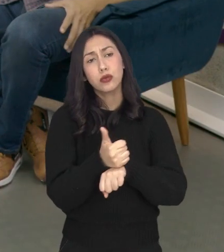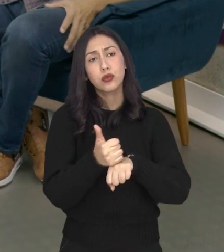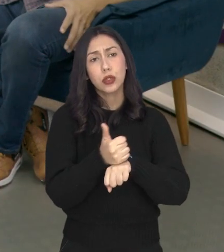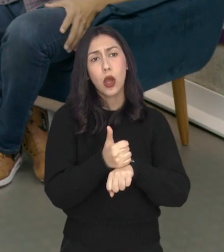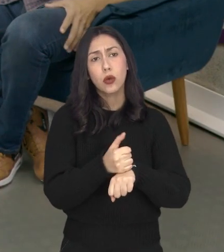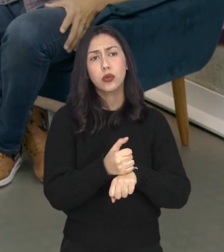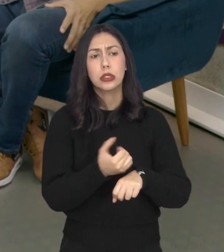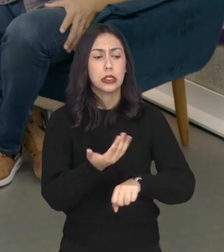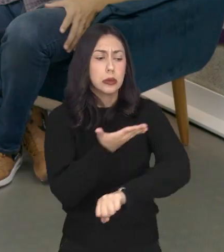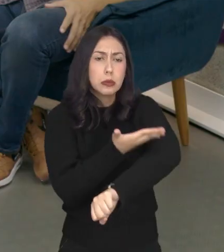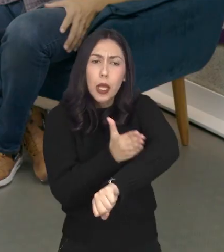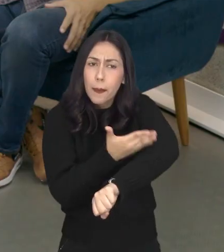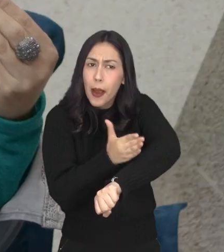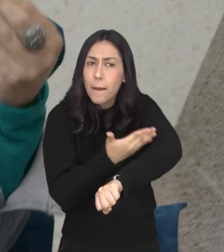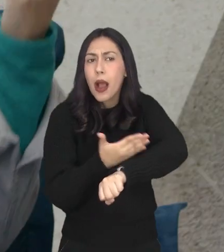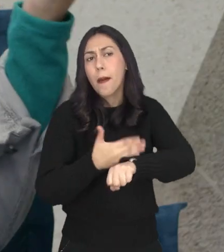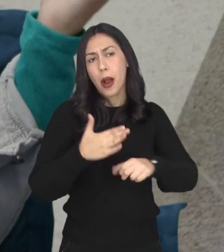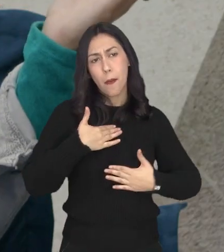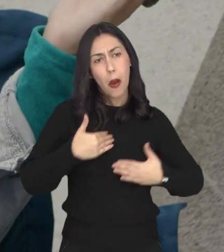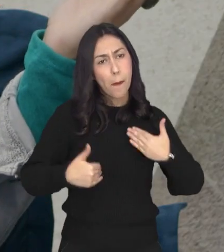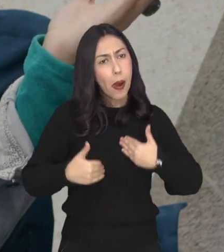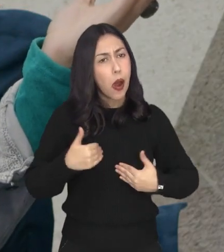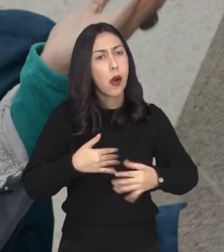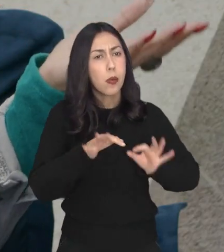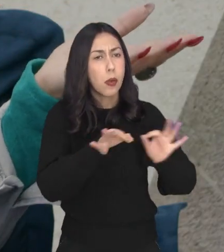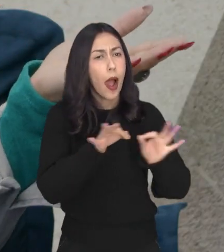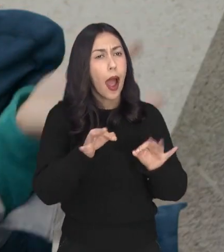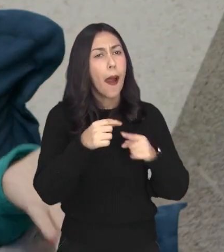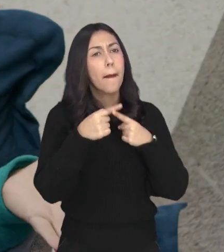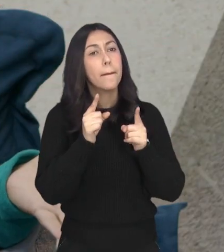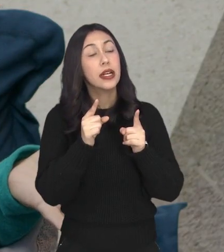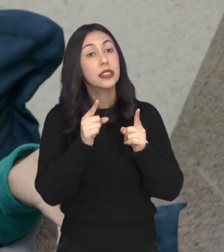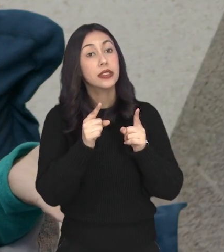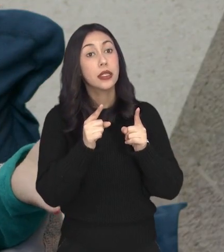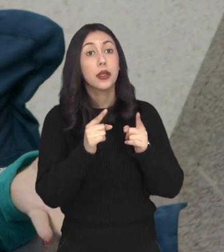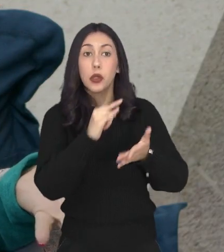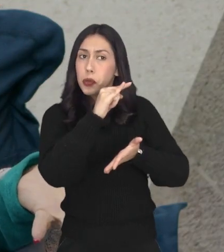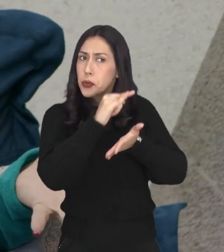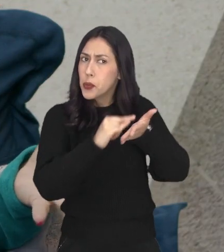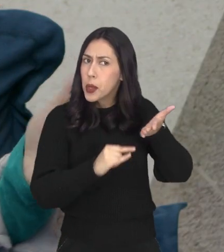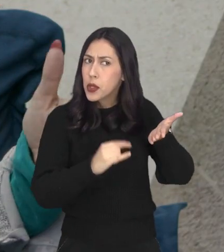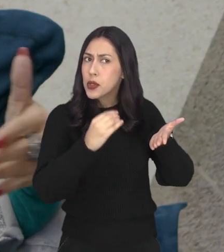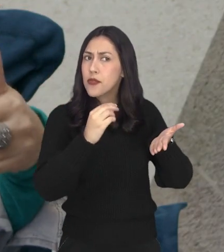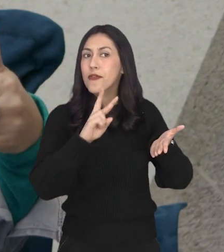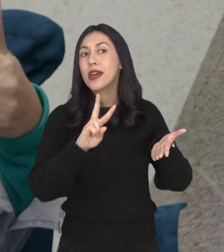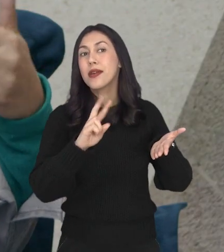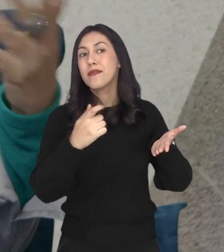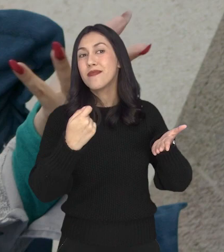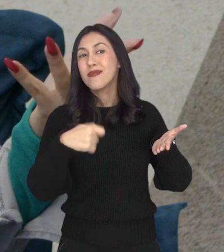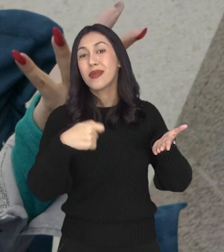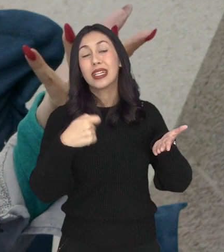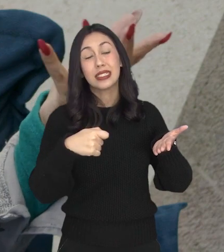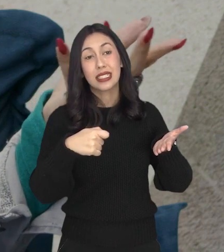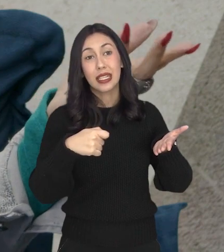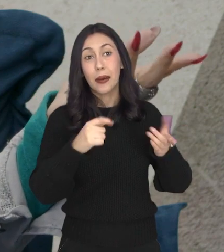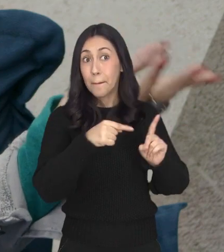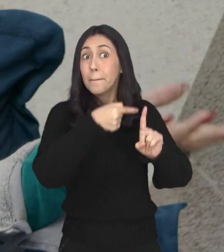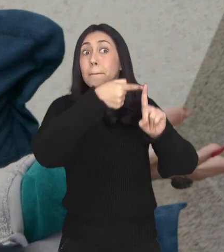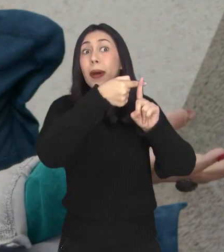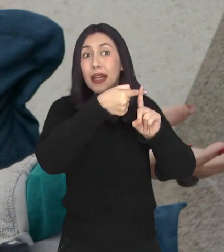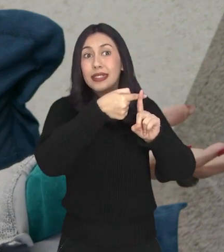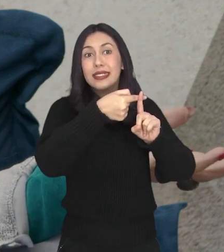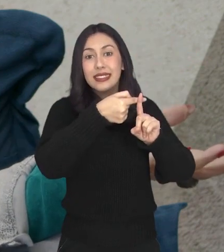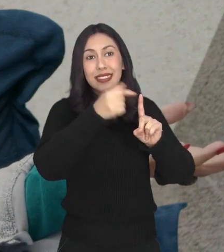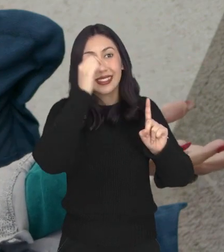físico, mas até para ser educador físico de um clube, o currículo tem que ser mais do que